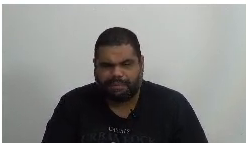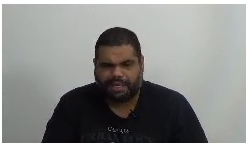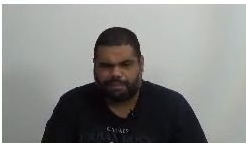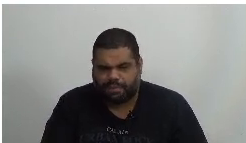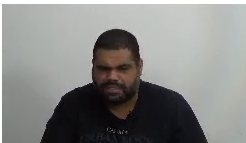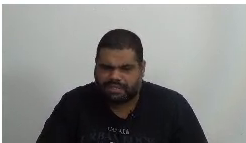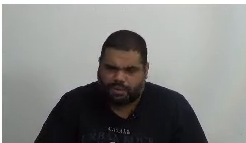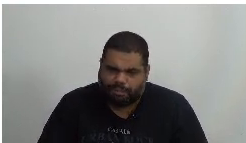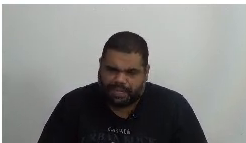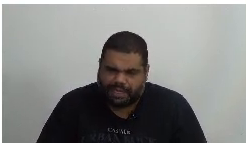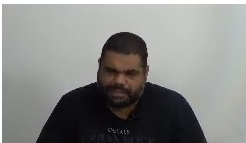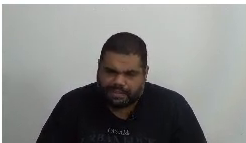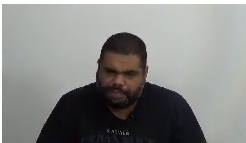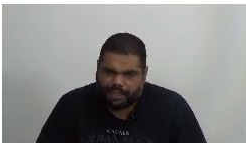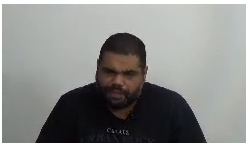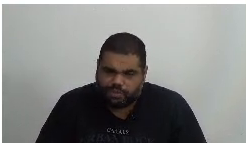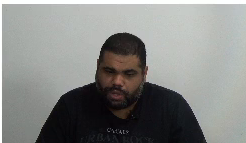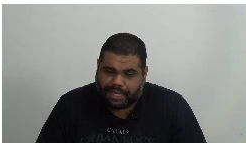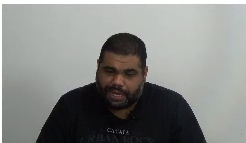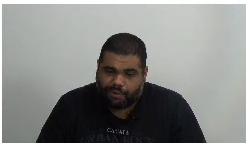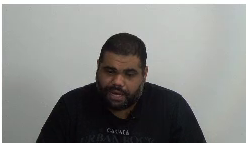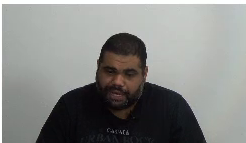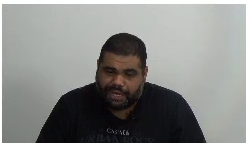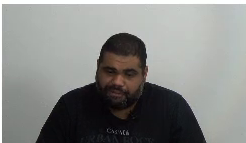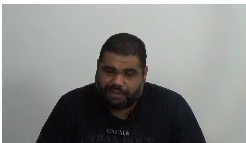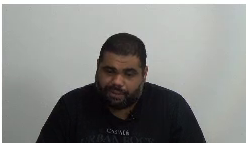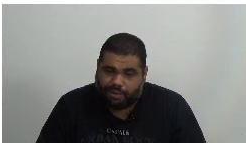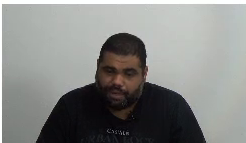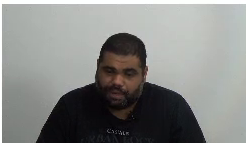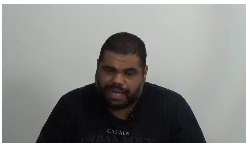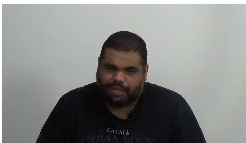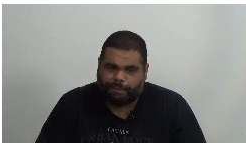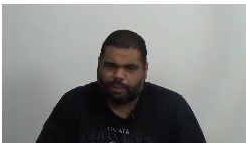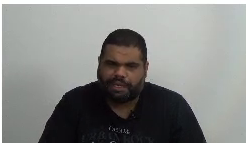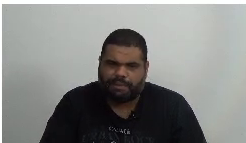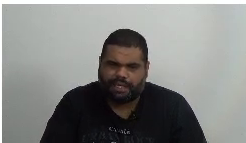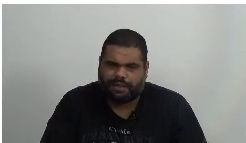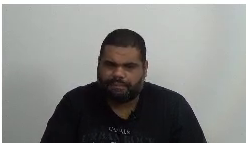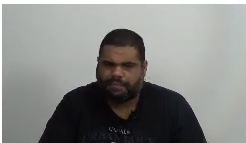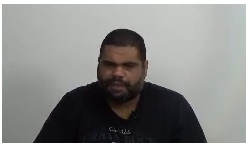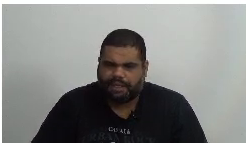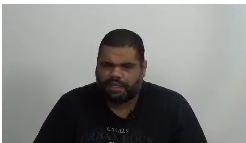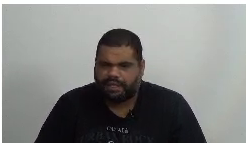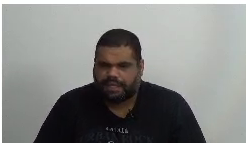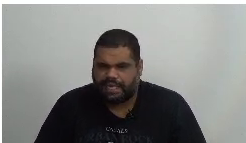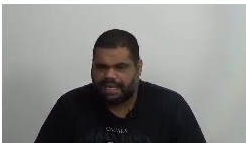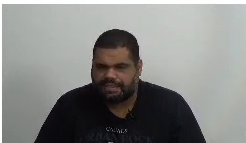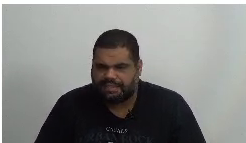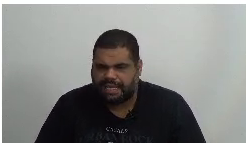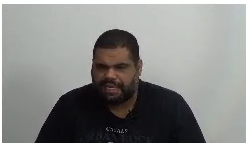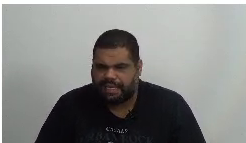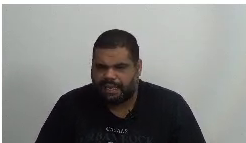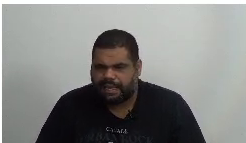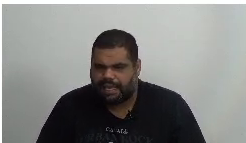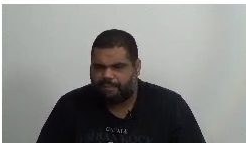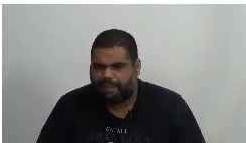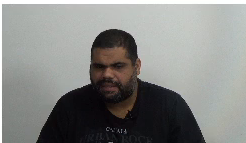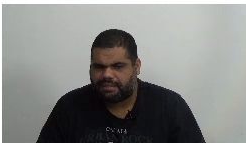para a primeira posição. Beleza. Só que agora ele falou lá no probleminha que é